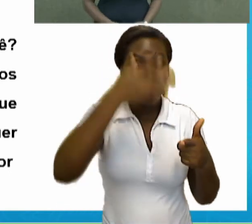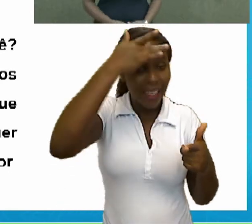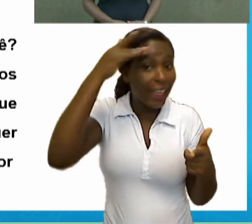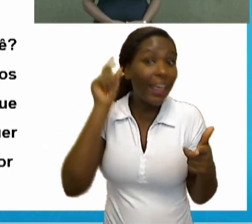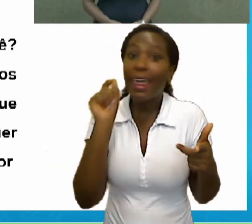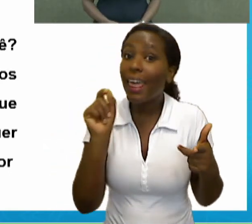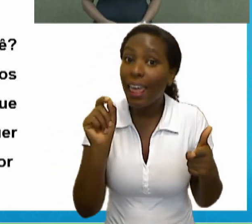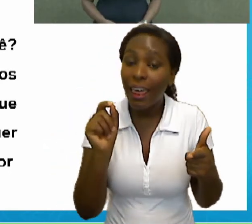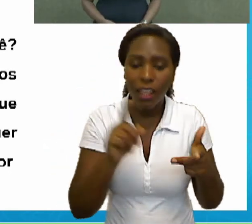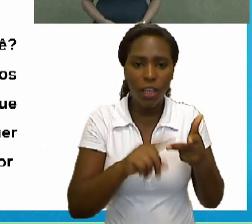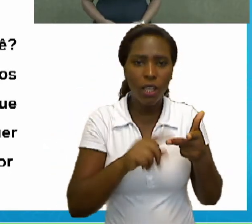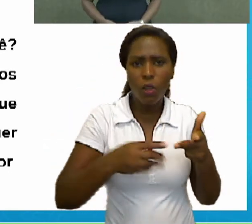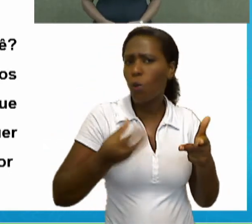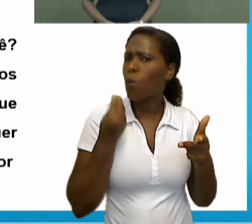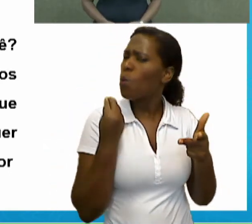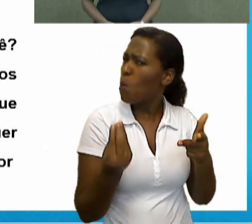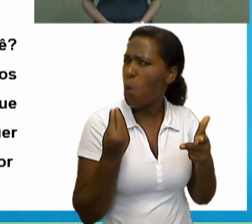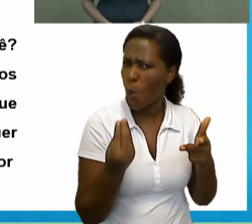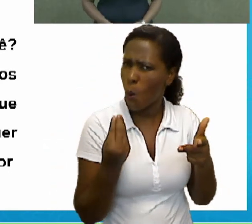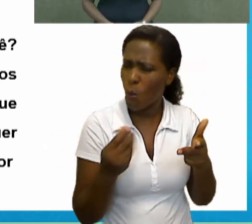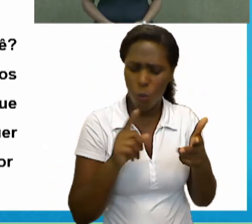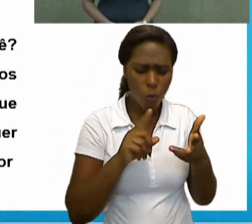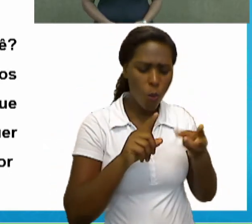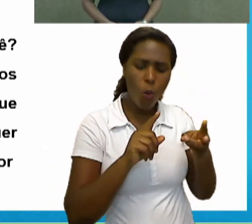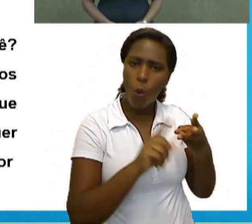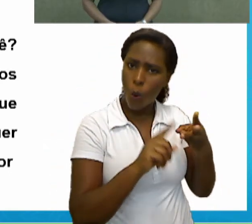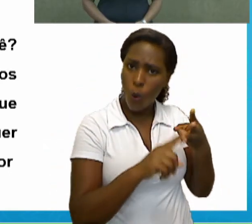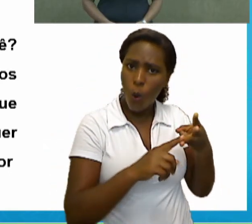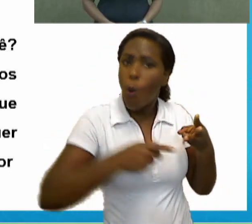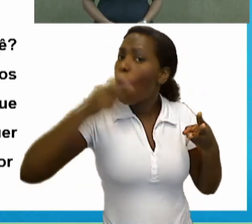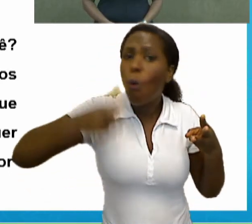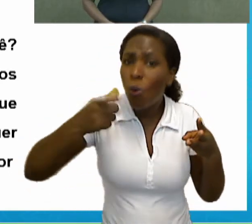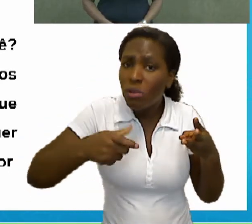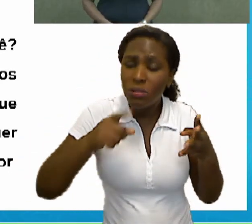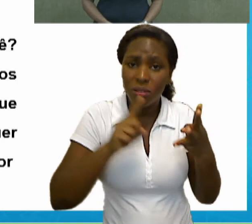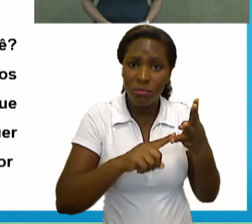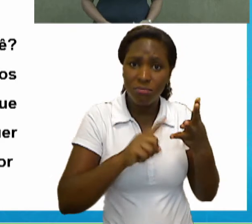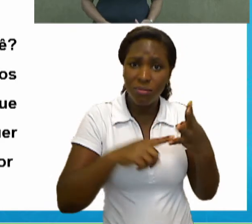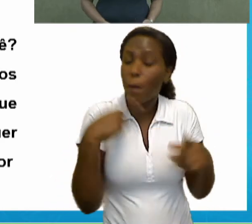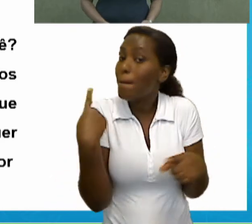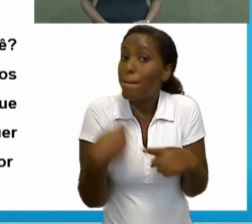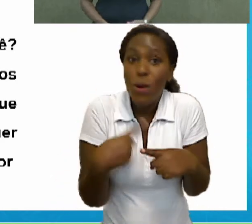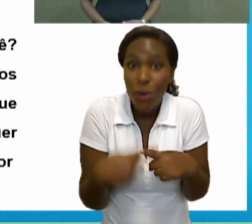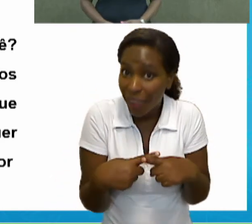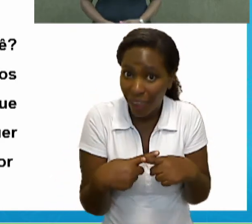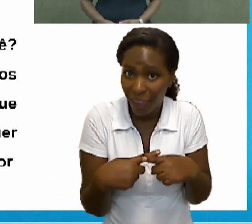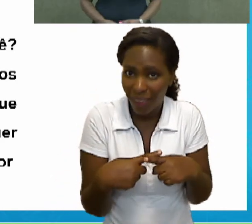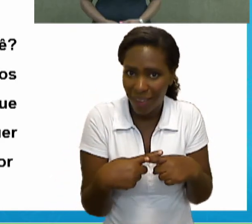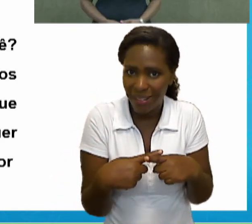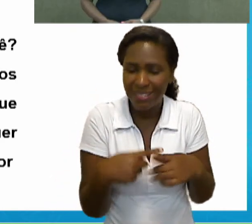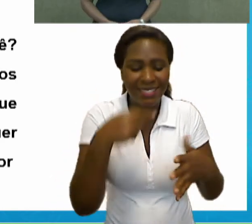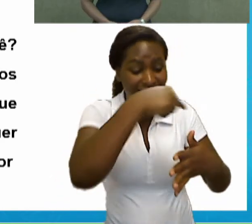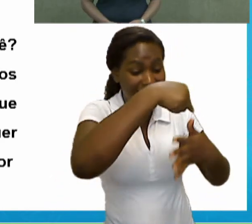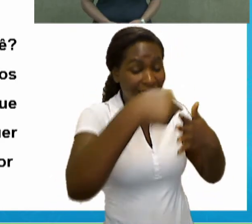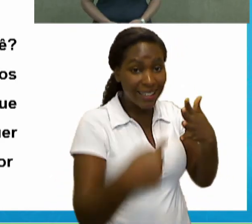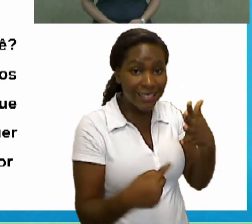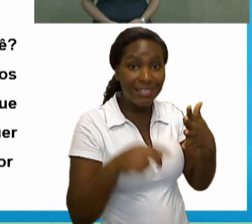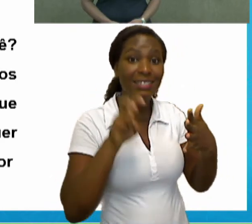notícia suporta apenas declarações breves que confirmem a veracidade das